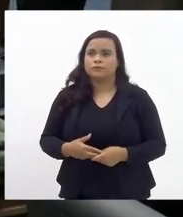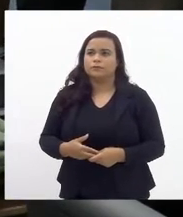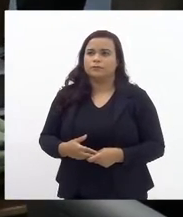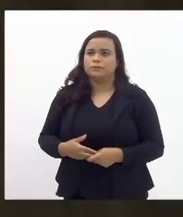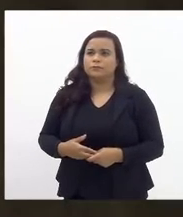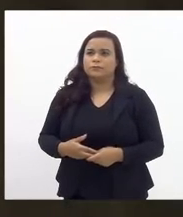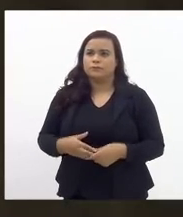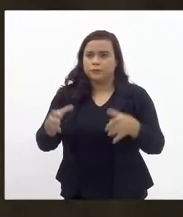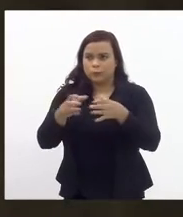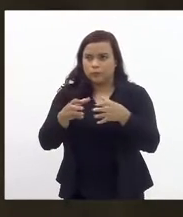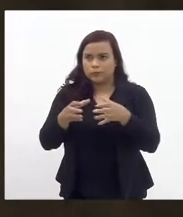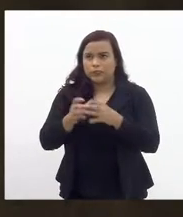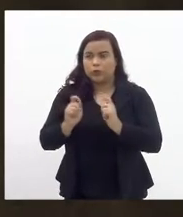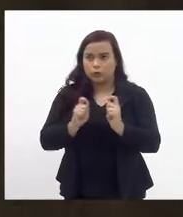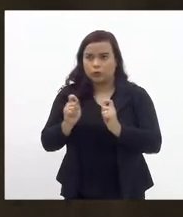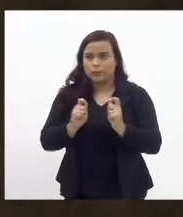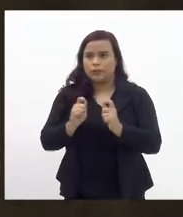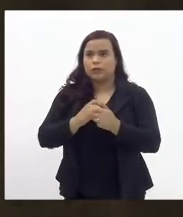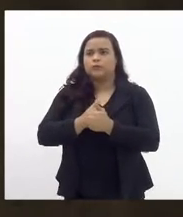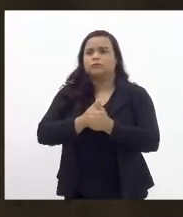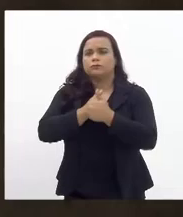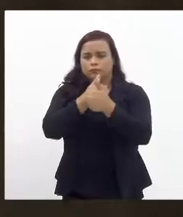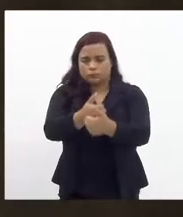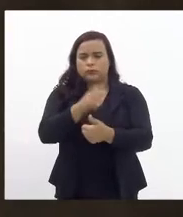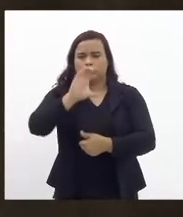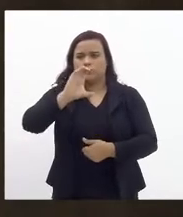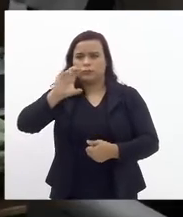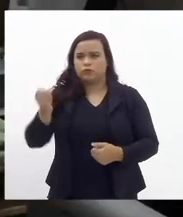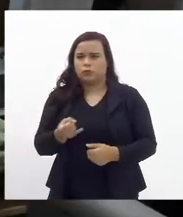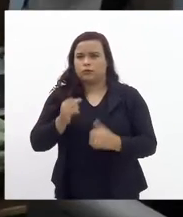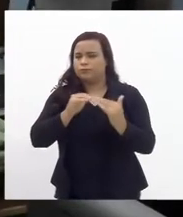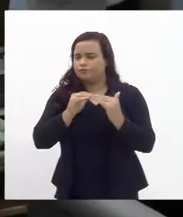A Comissão de Economia vai seguir na íntegra o parecer da CCJ.